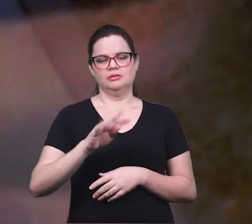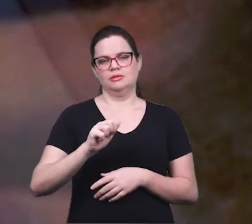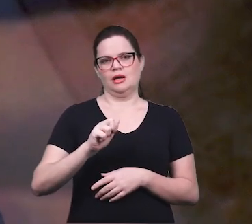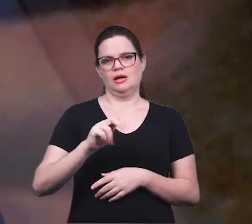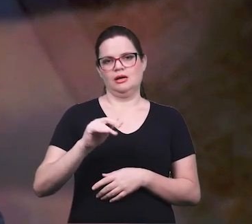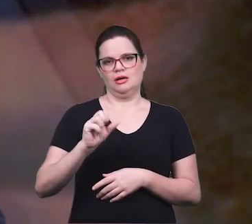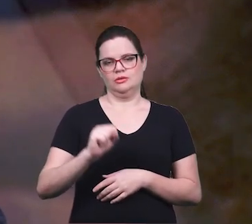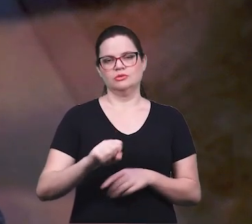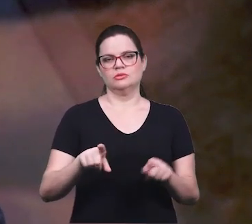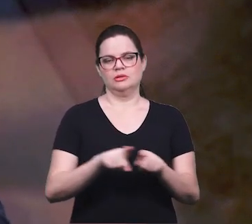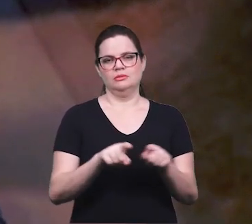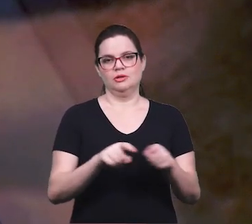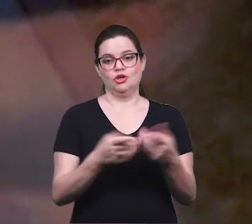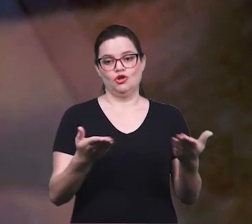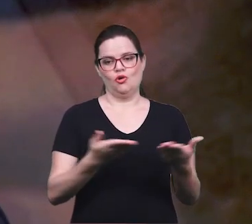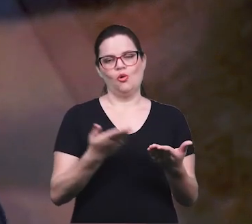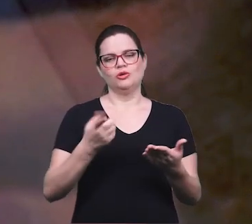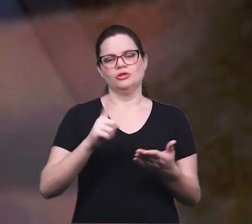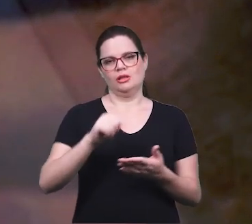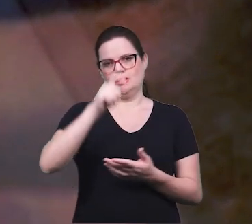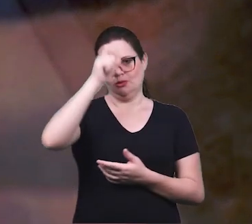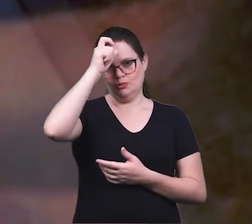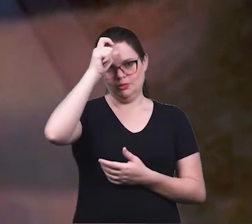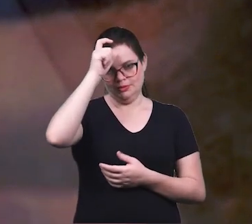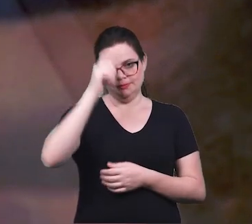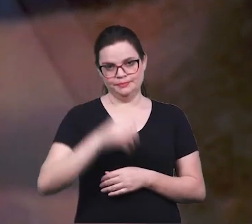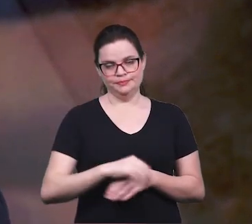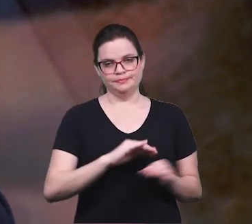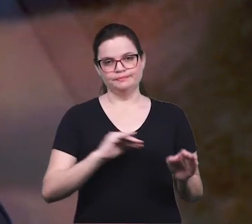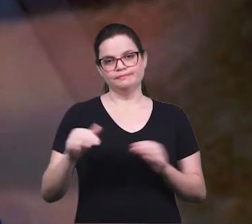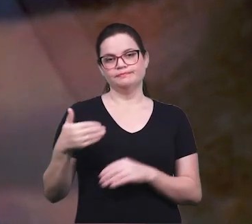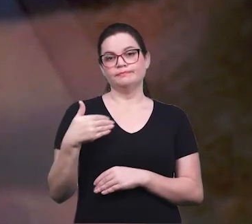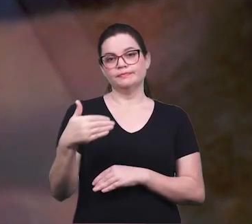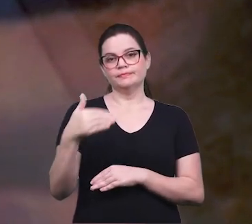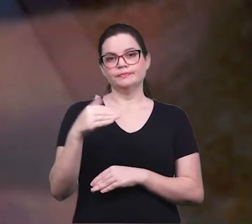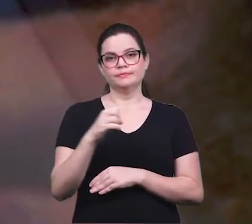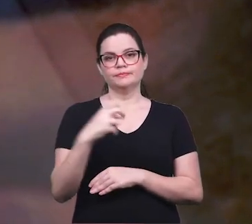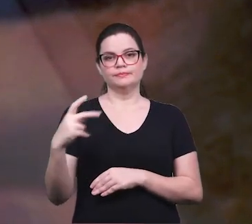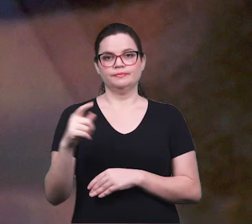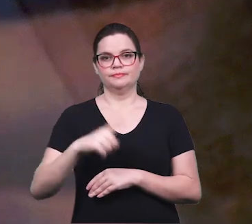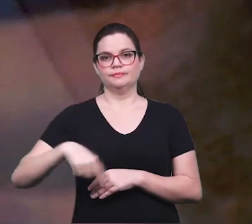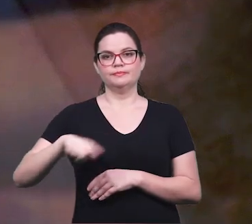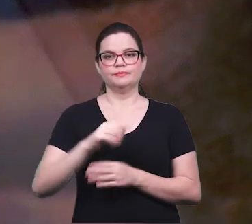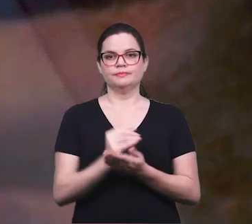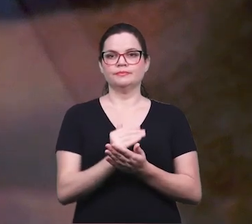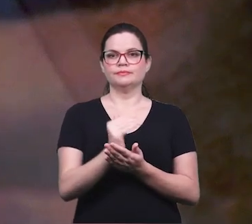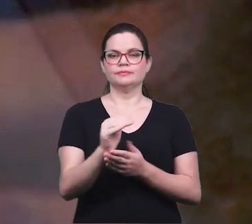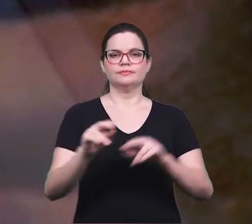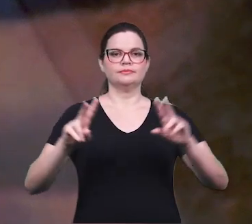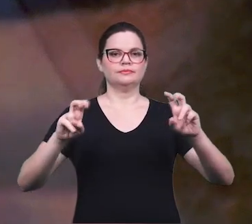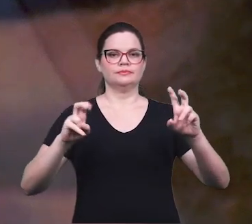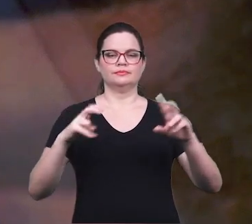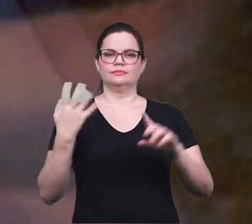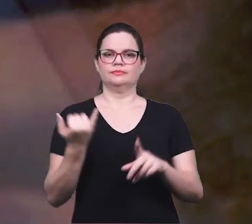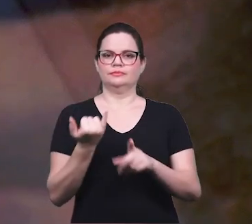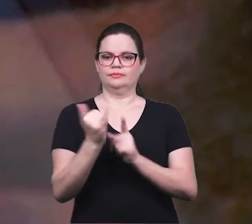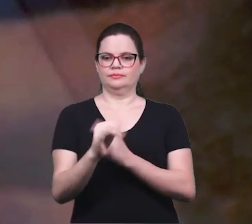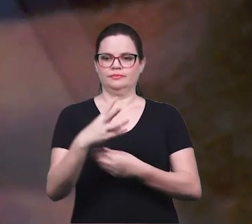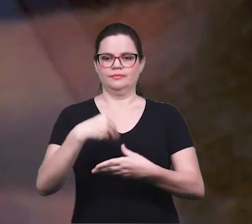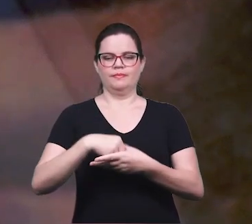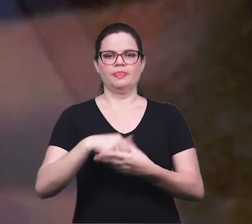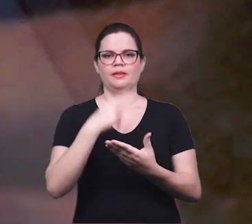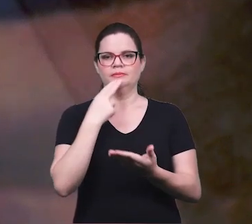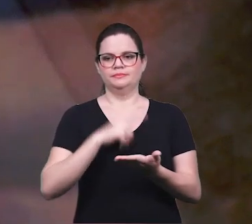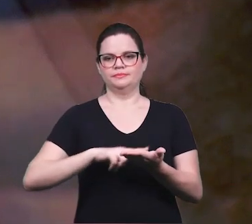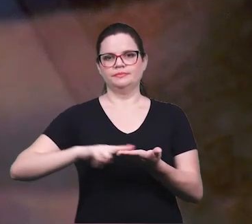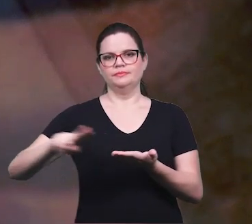atual Turquia. Agora, no próximo episódio, nós vamos entrar nos assuntos proféticos da